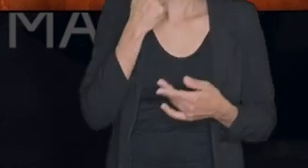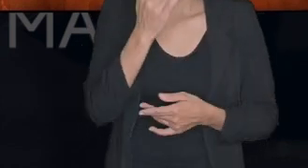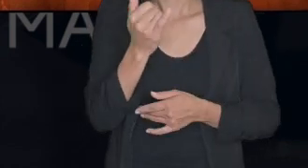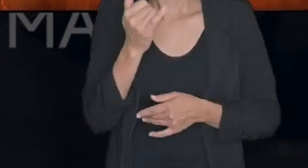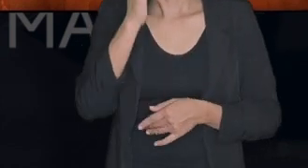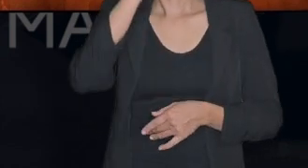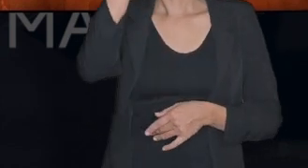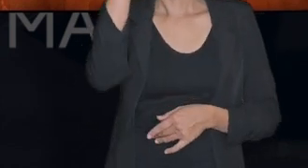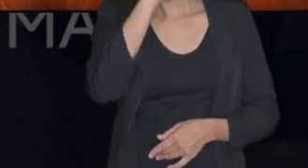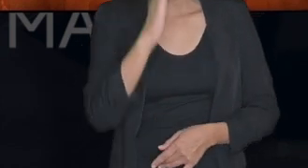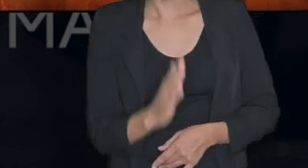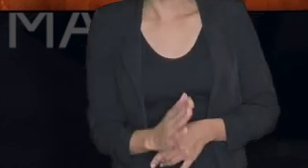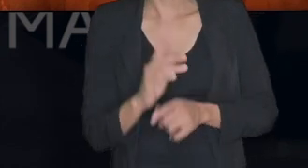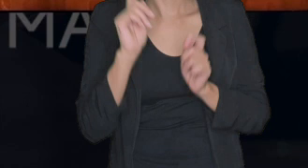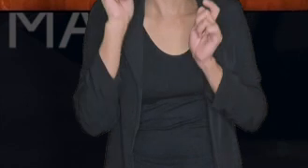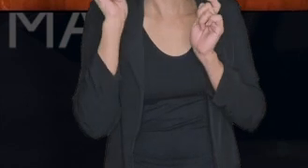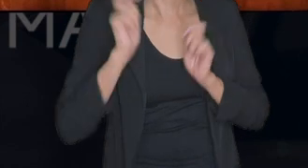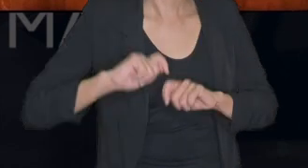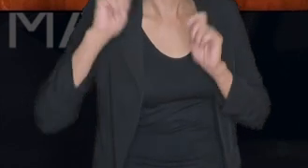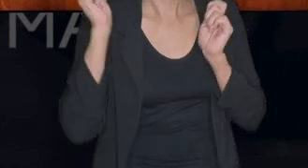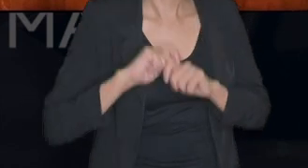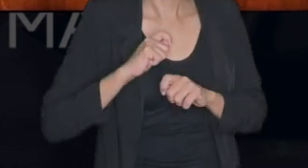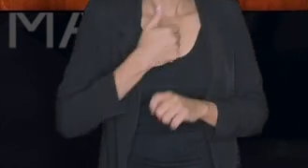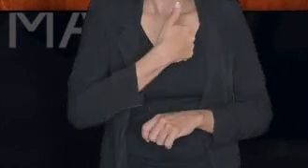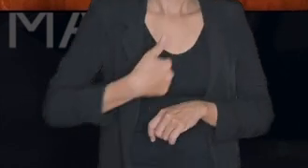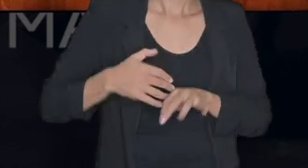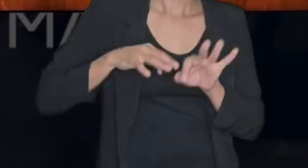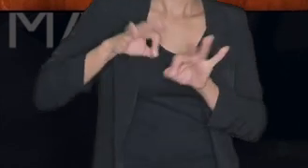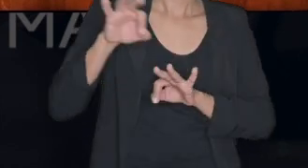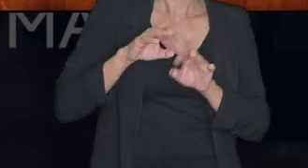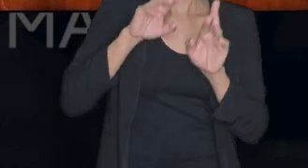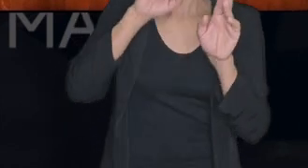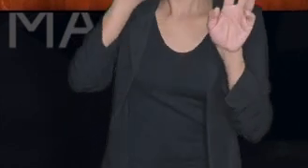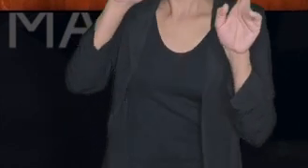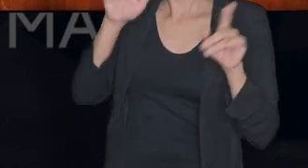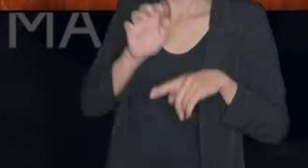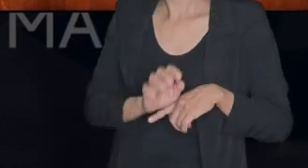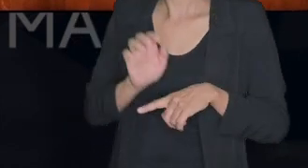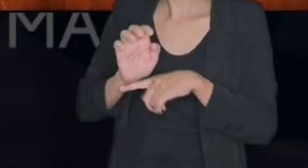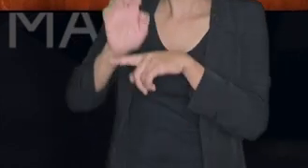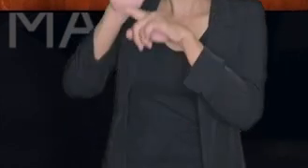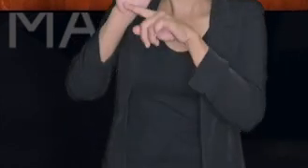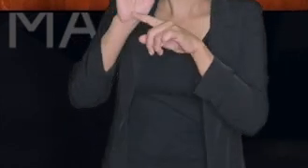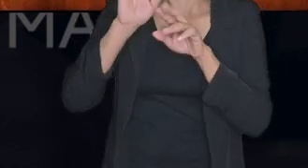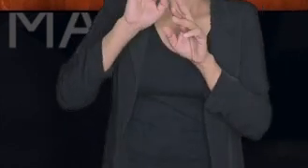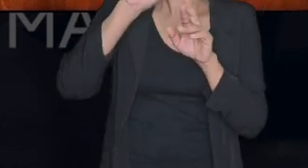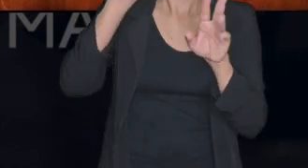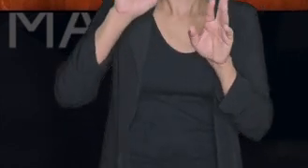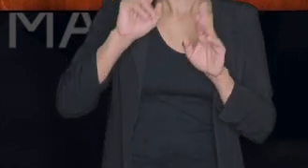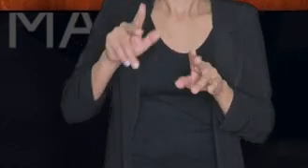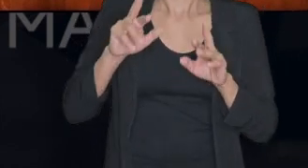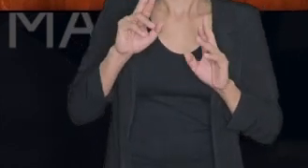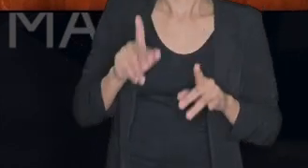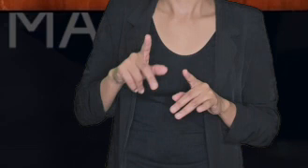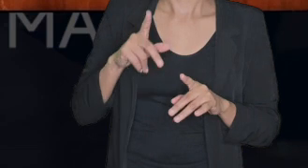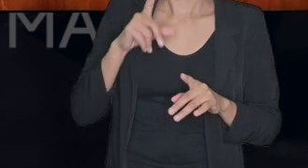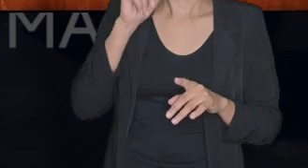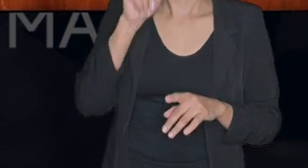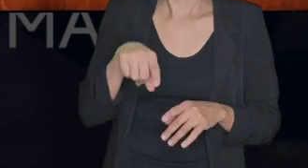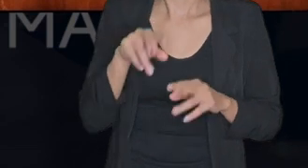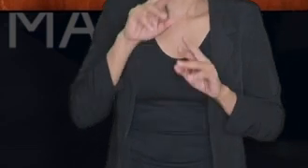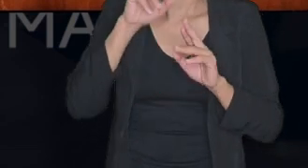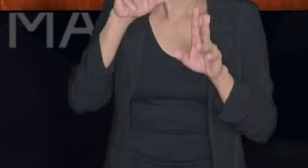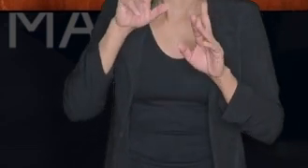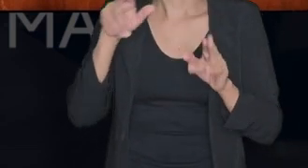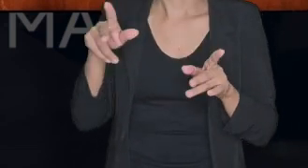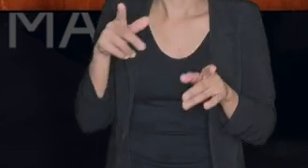capacidade governativa das diferentes unidades federativas, a capacidade é diferente. Basta a gente ver que um